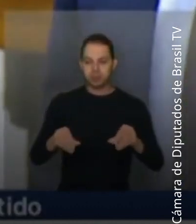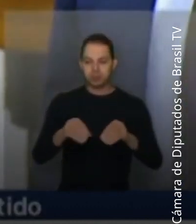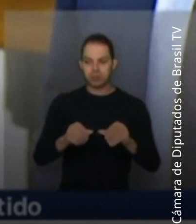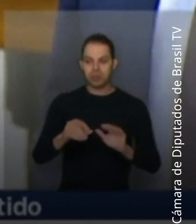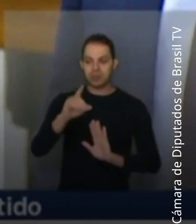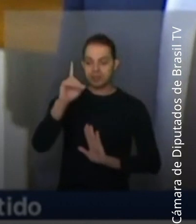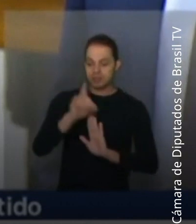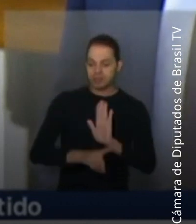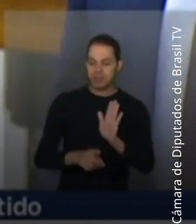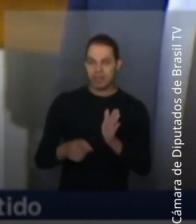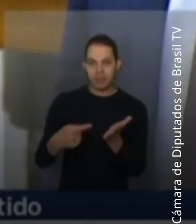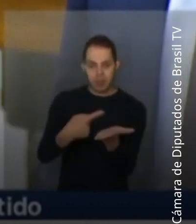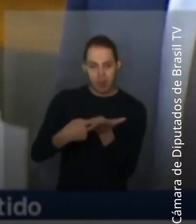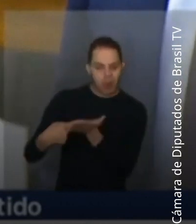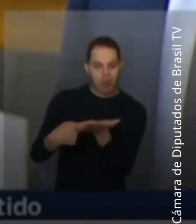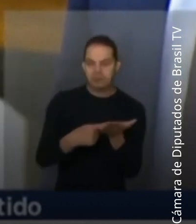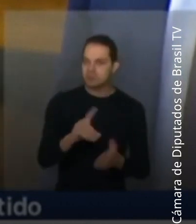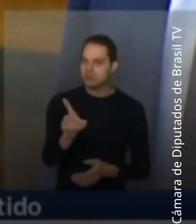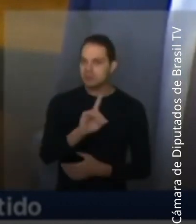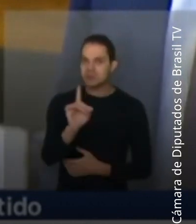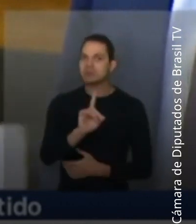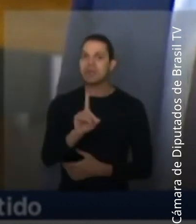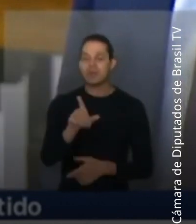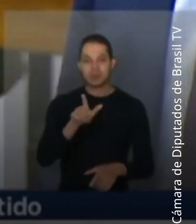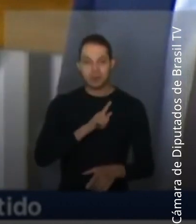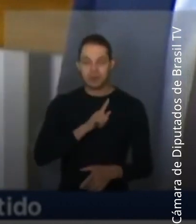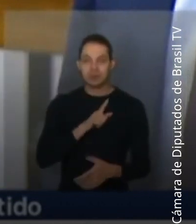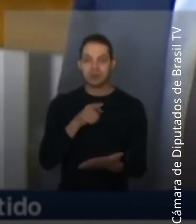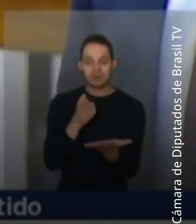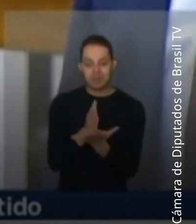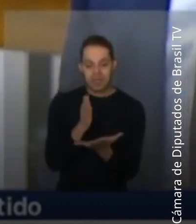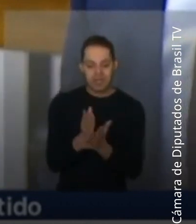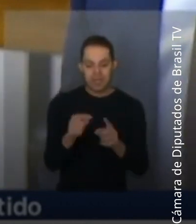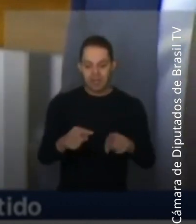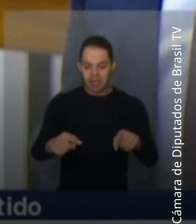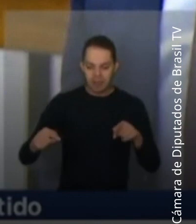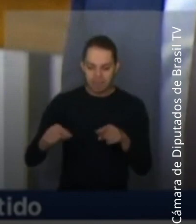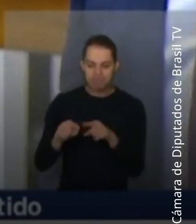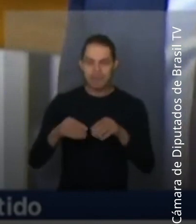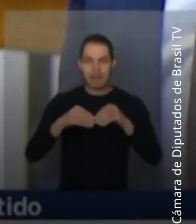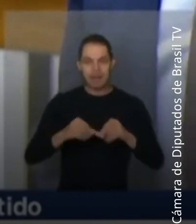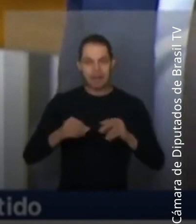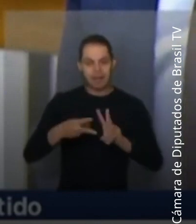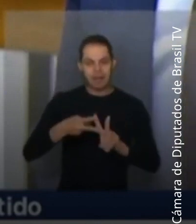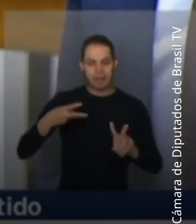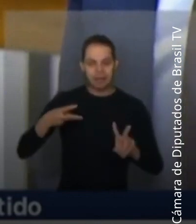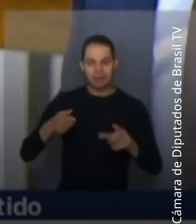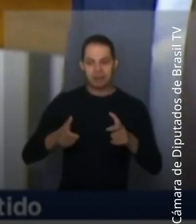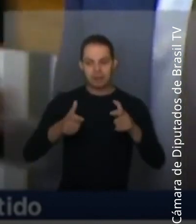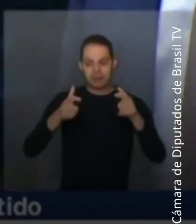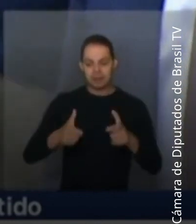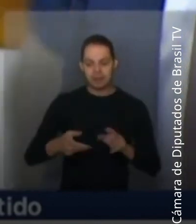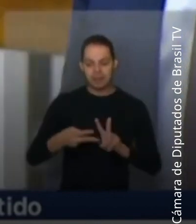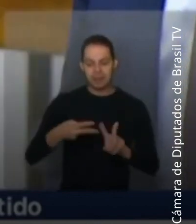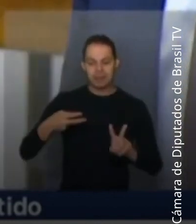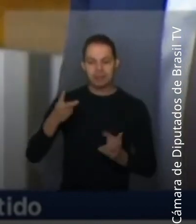se negocia. Existe uma demanda ainda em relação à demarcação de terras indígenas que